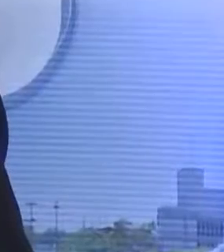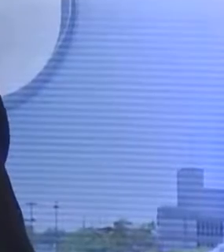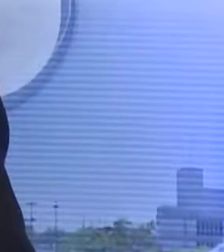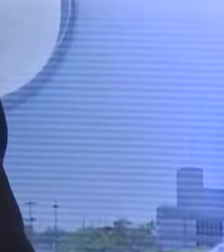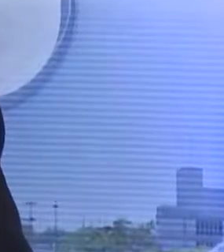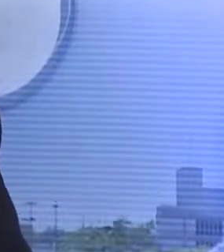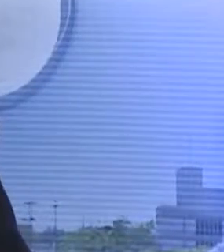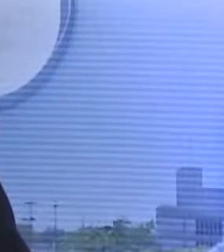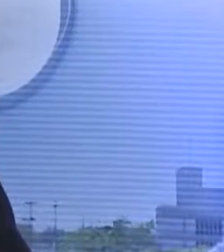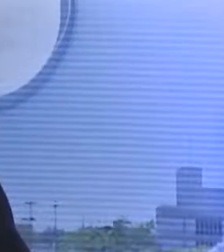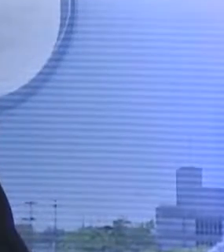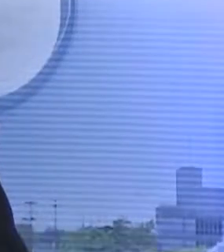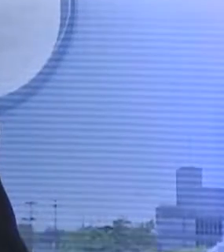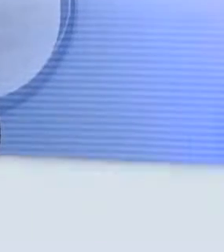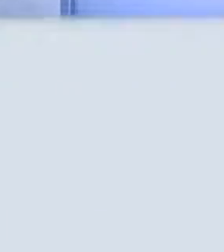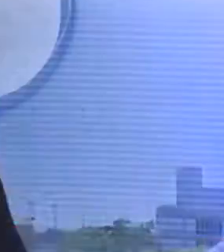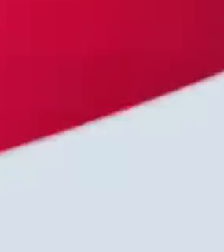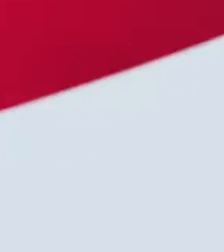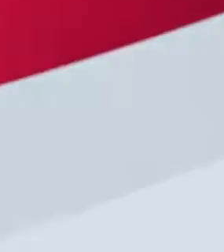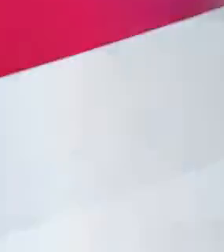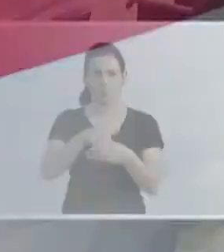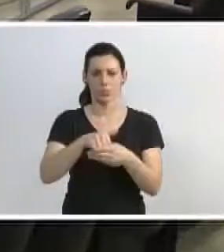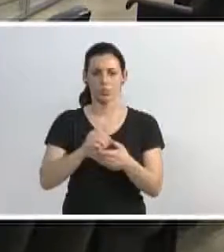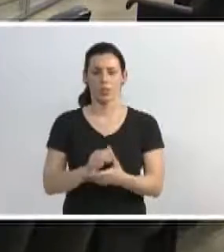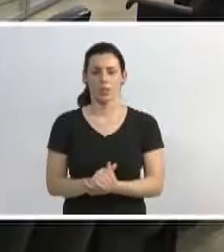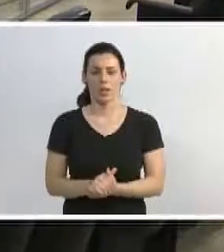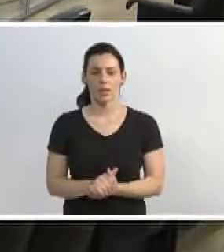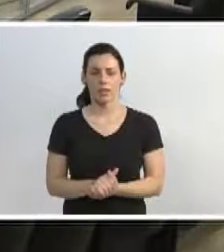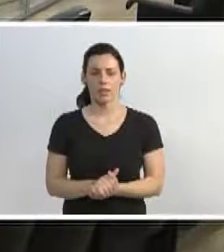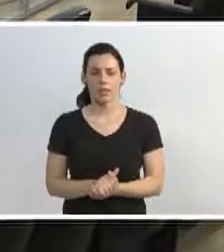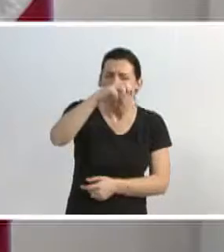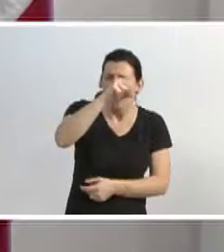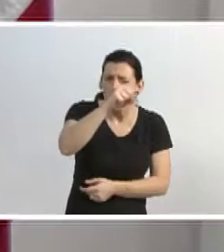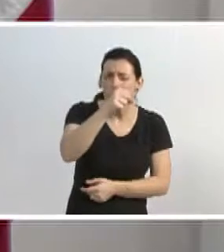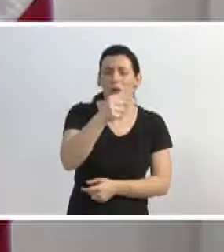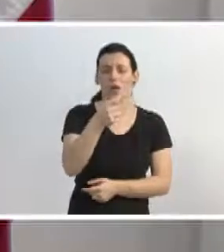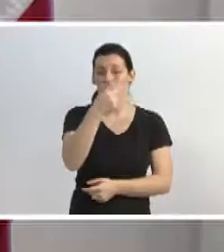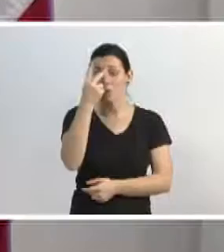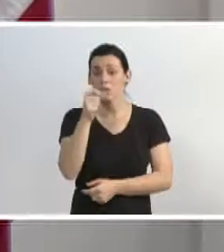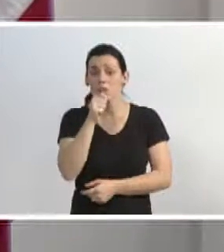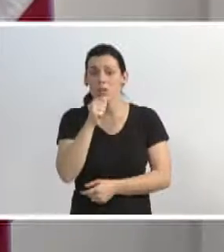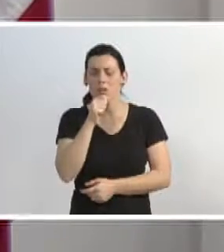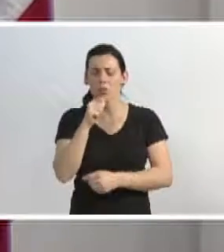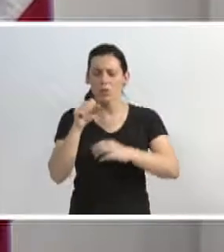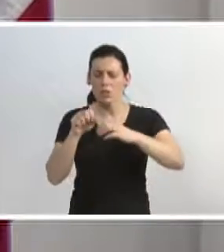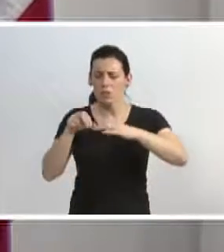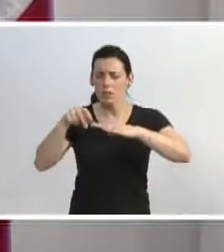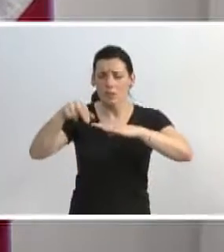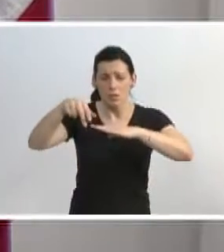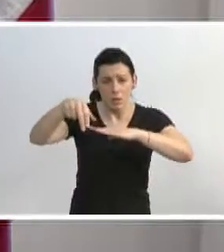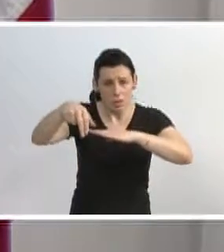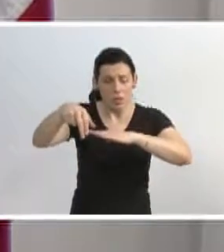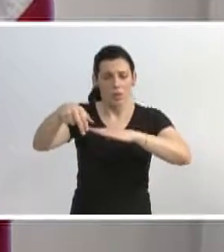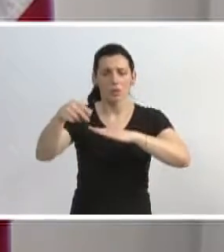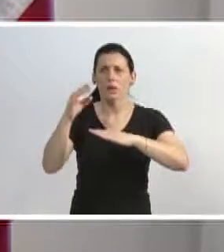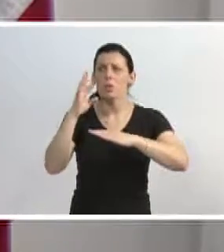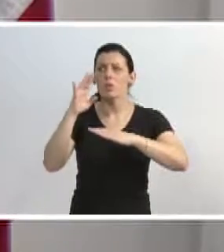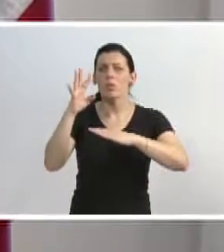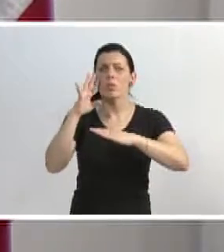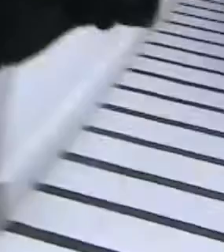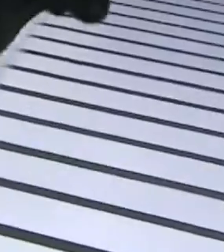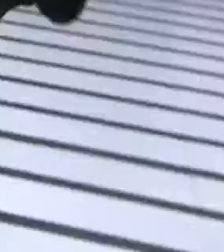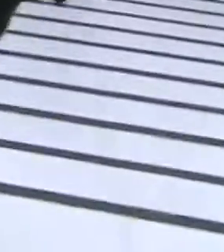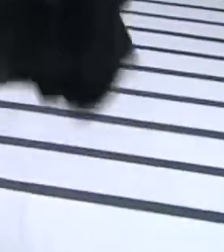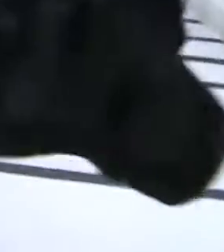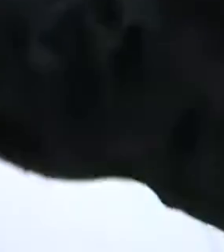Olá, você vai ver hoje aqui no TVL Notícias. Vereadores reforçam pedido de segurança no trânsito com mais faixas